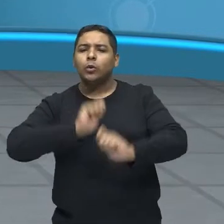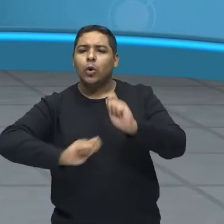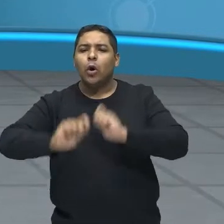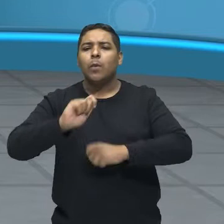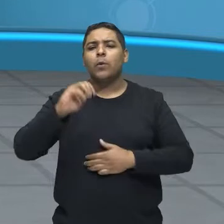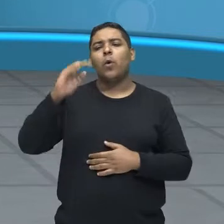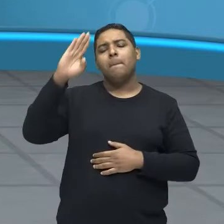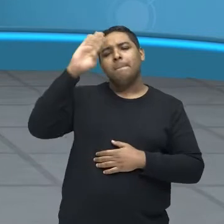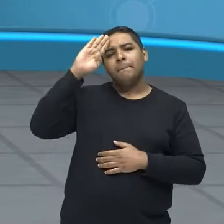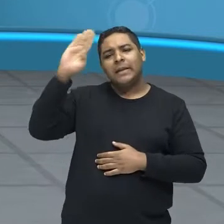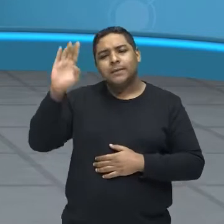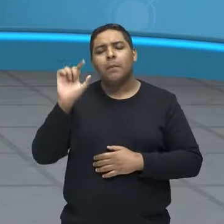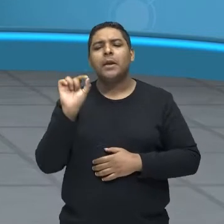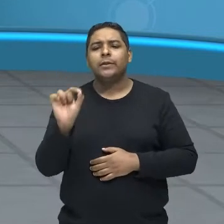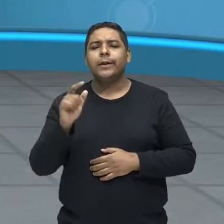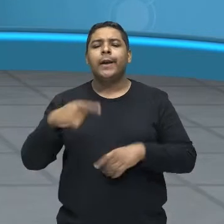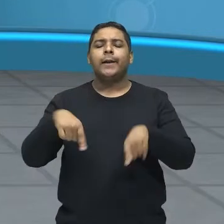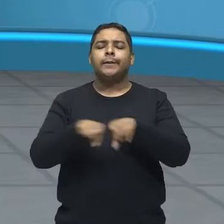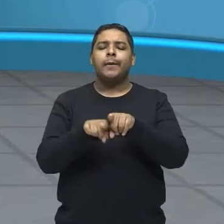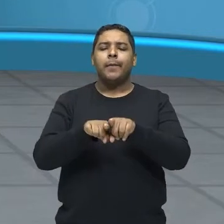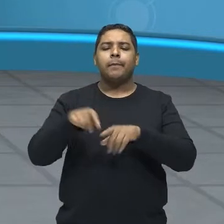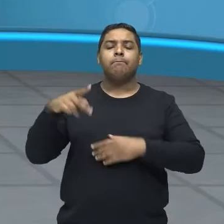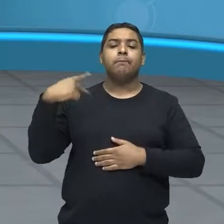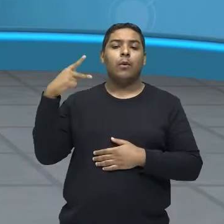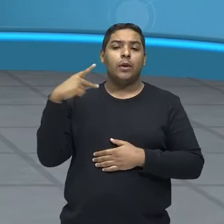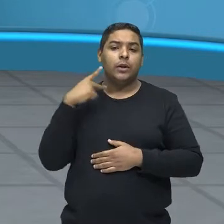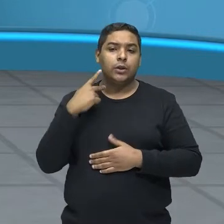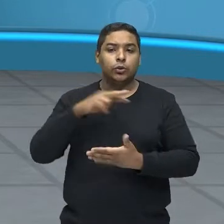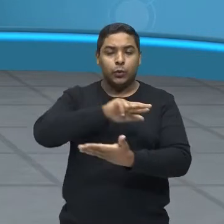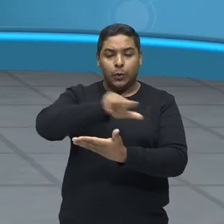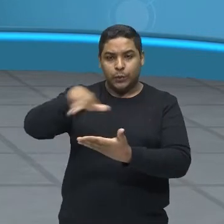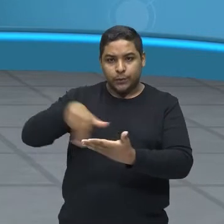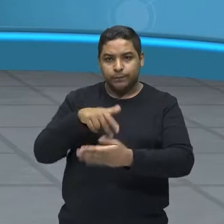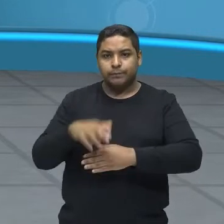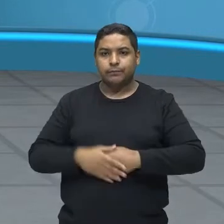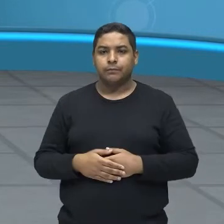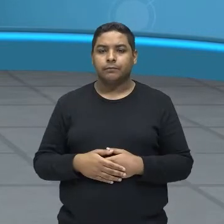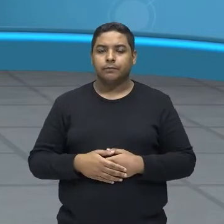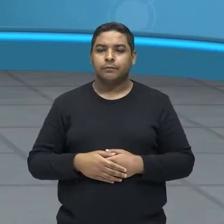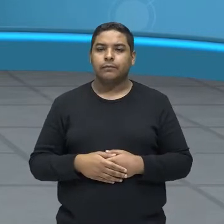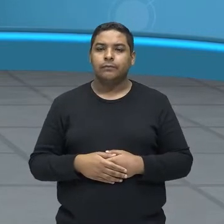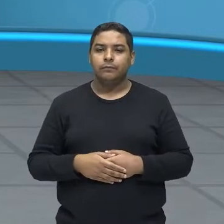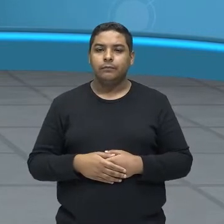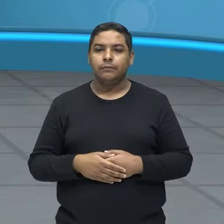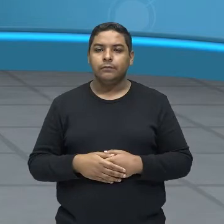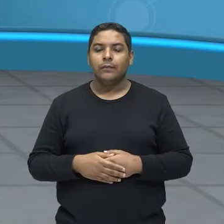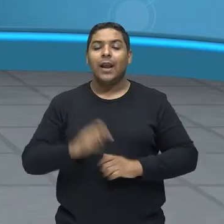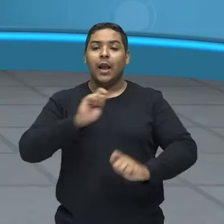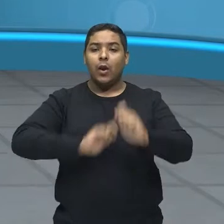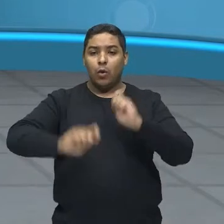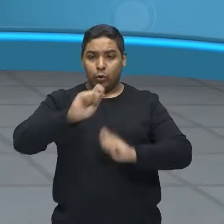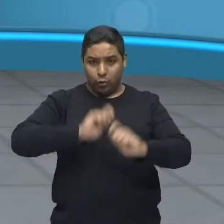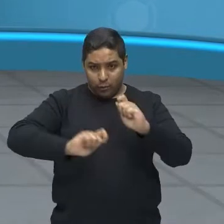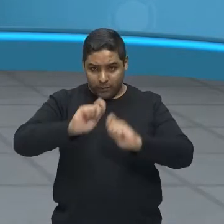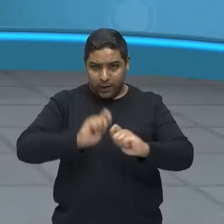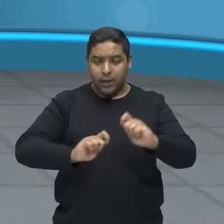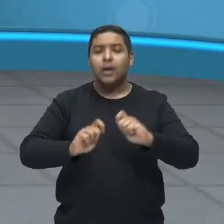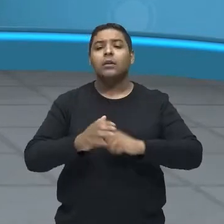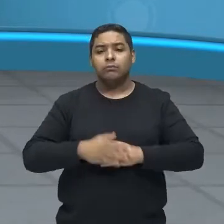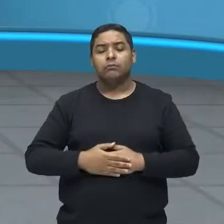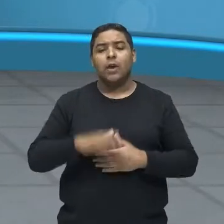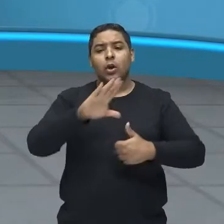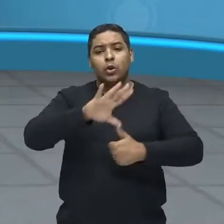também político e vários outros, tá? Então, a gente vai observar que a presença dessa economia norte-americana aí em